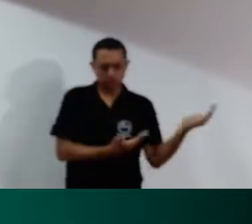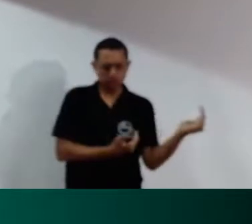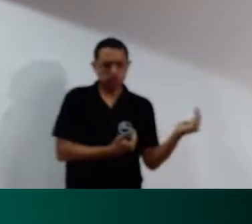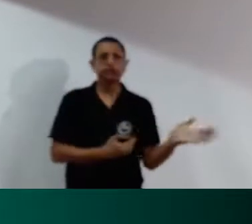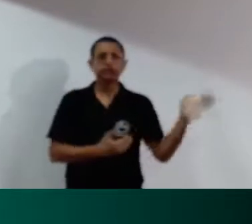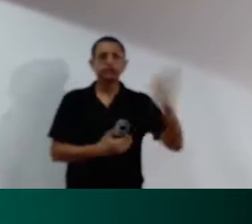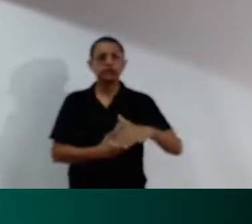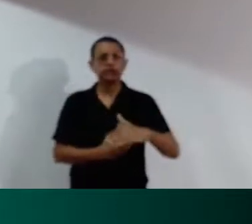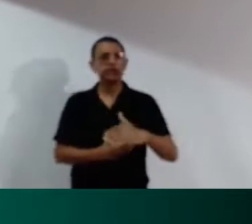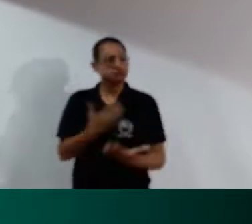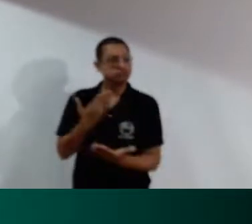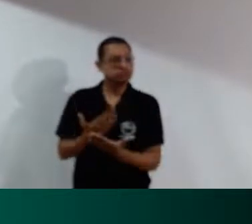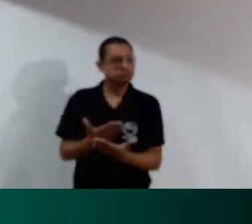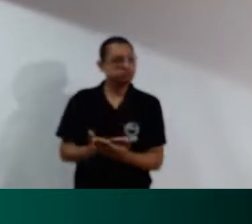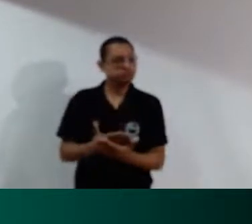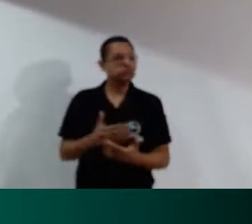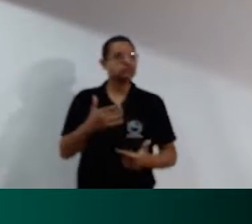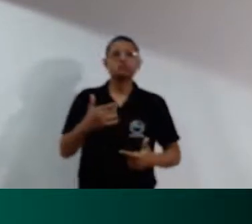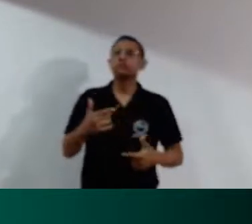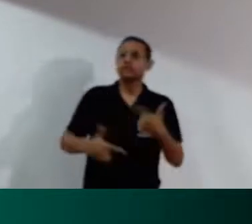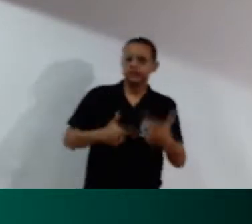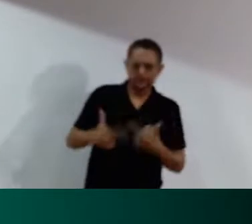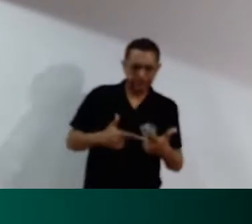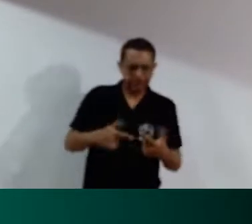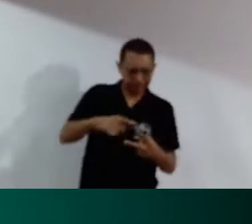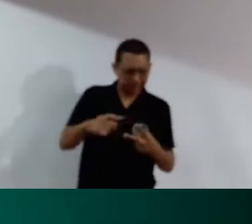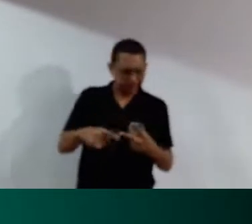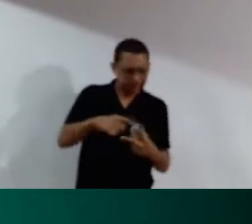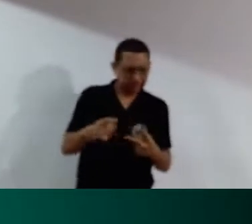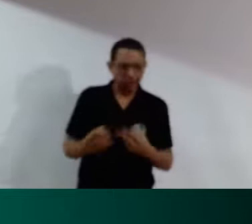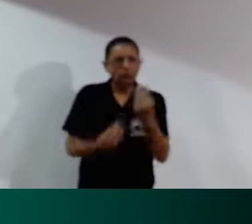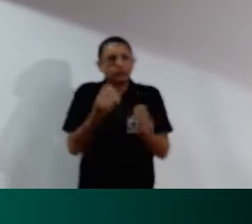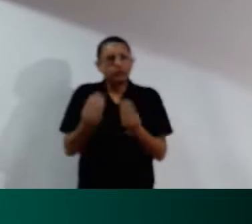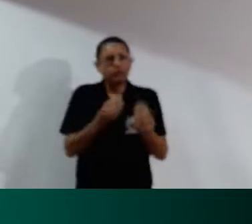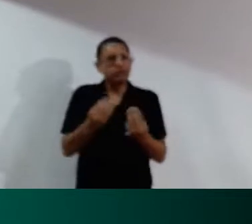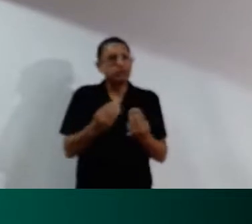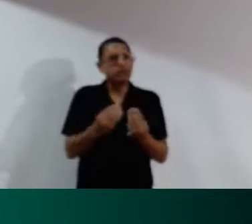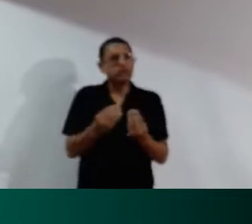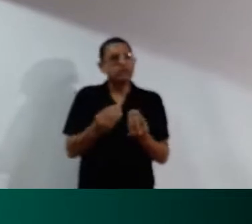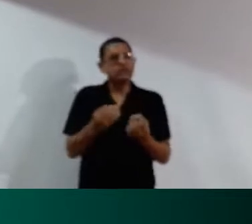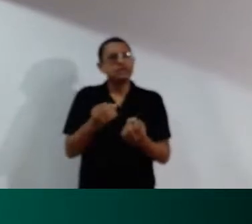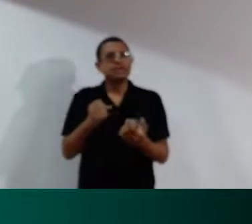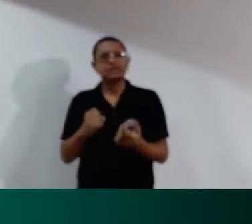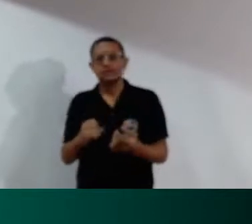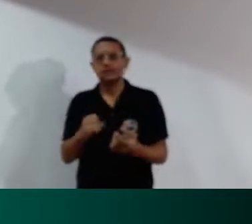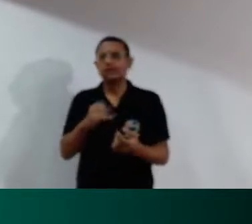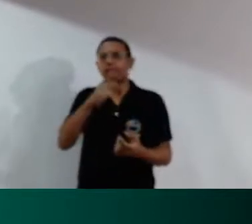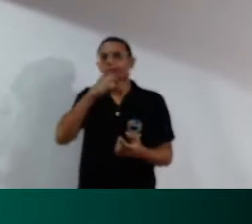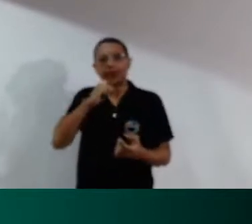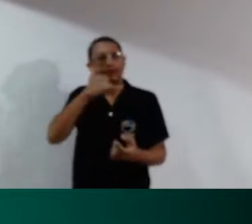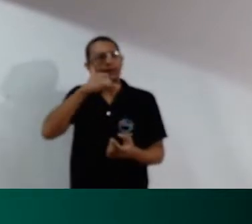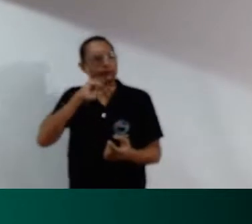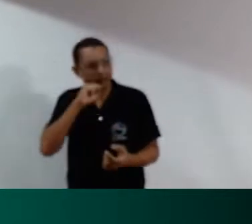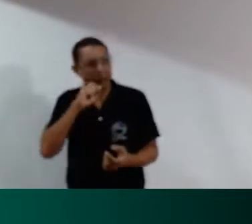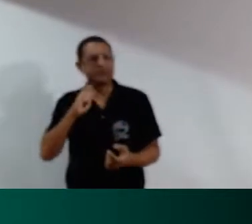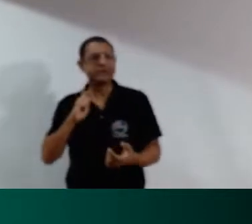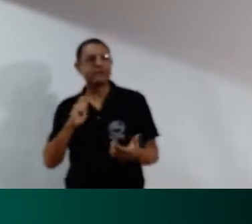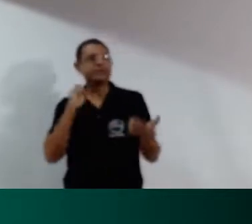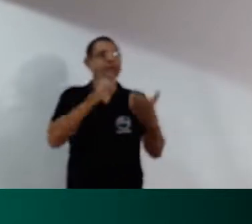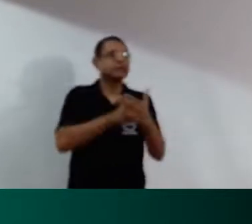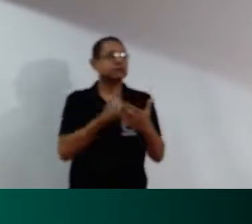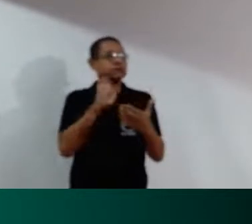estudar e trabalhar como é que ele vai fazer duas coisas ao mesmo tempo estudar e trabalhar não é porque senão o pai dele a mãe dele vai ter que pagar uma alimentação aqui